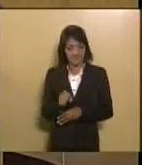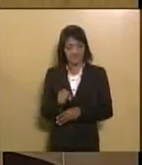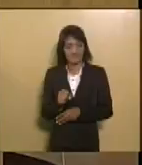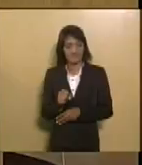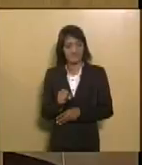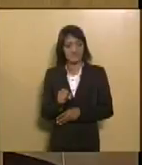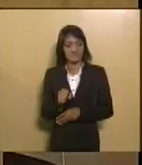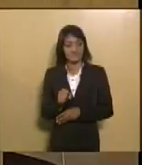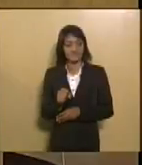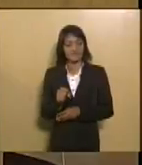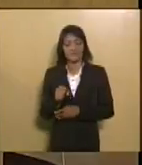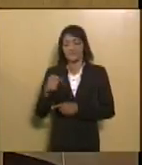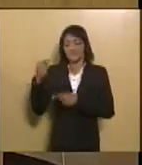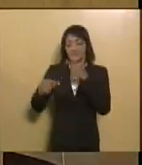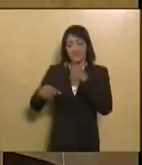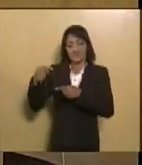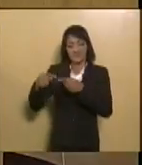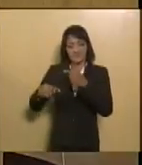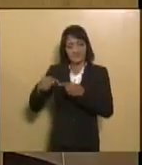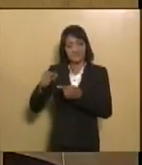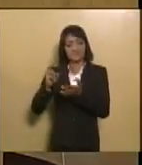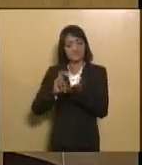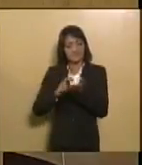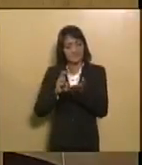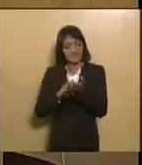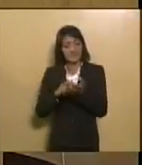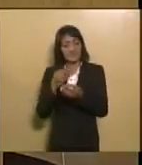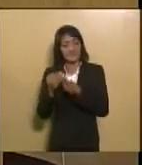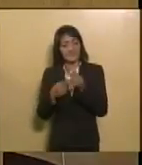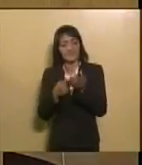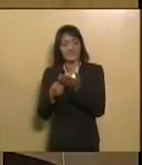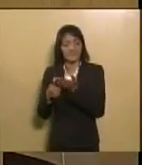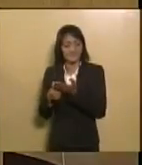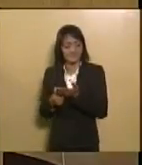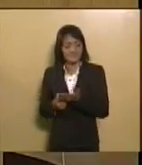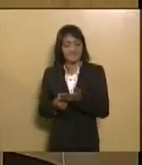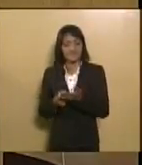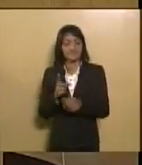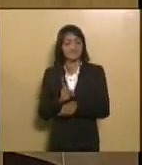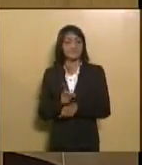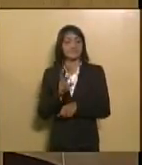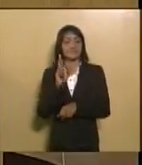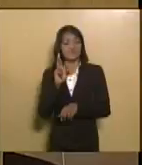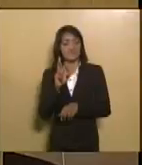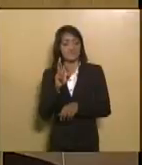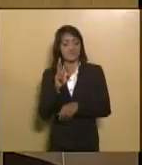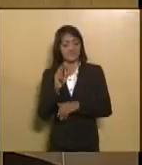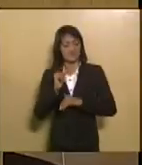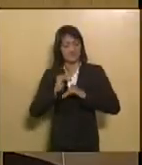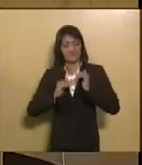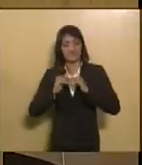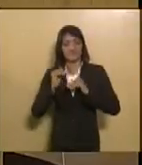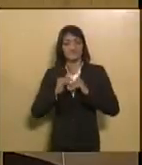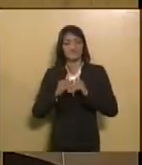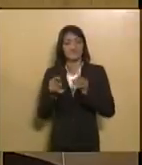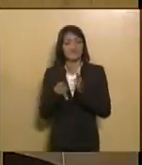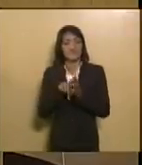manhã discutindo com especialistas, com doutores daquela